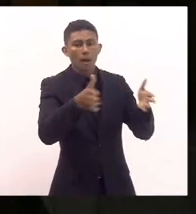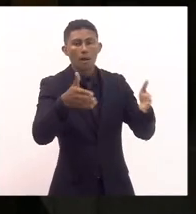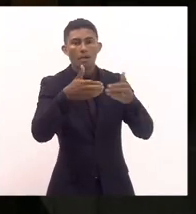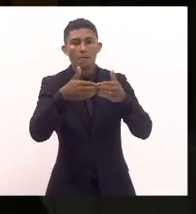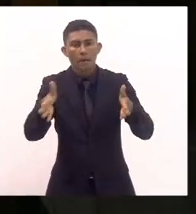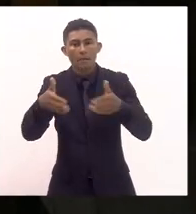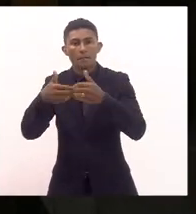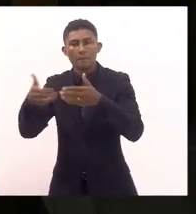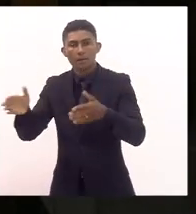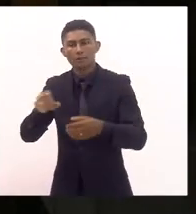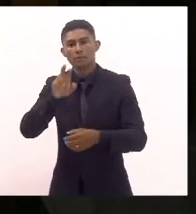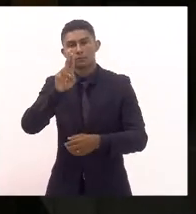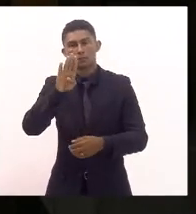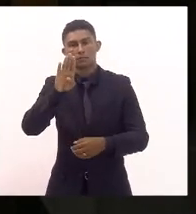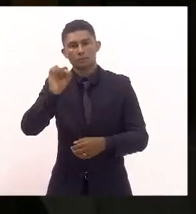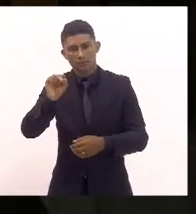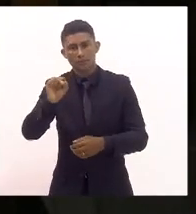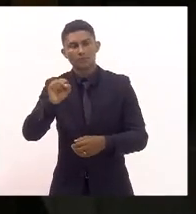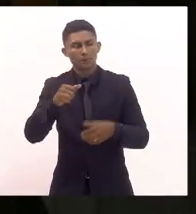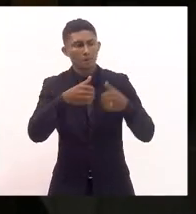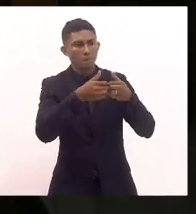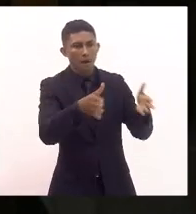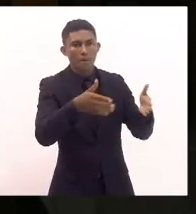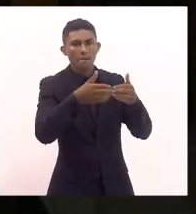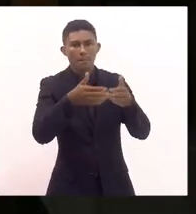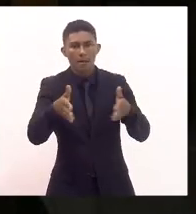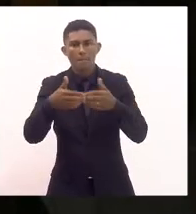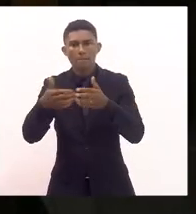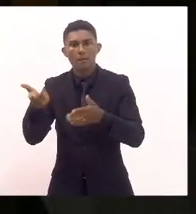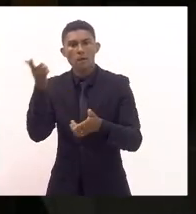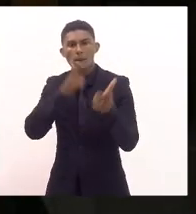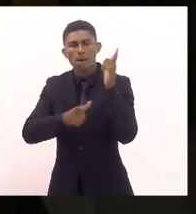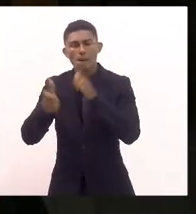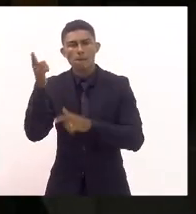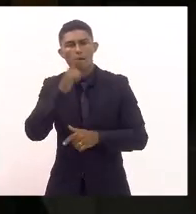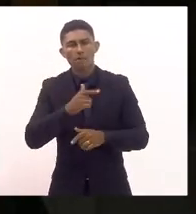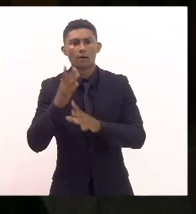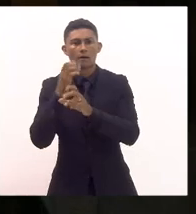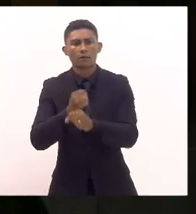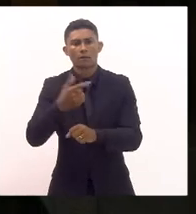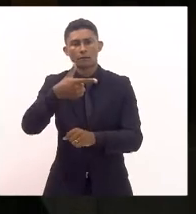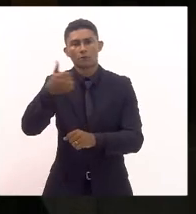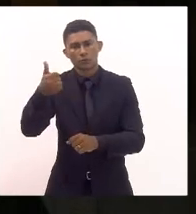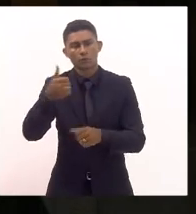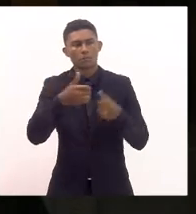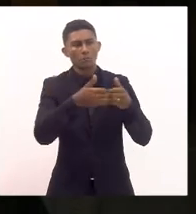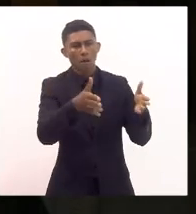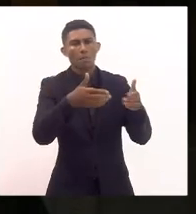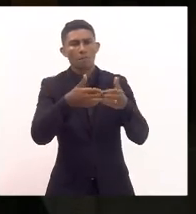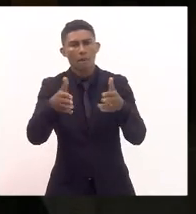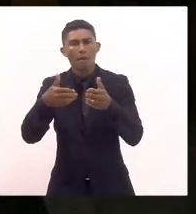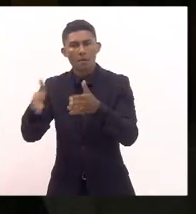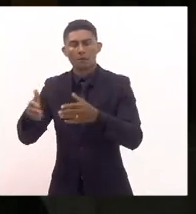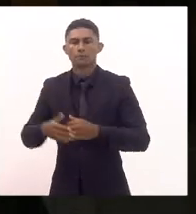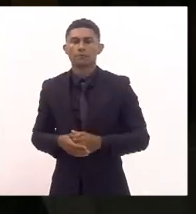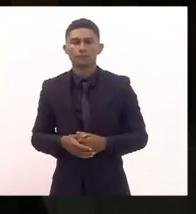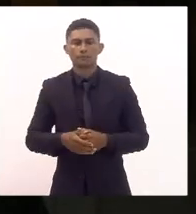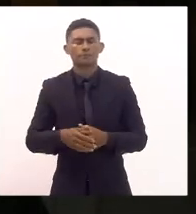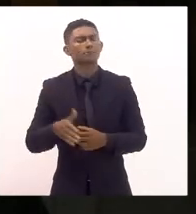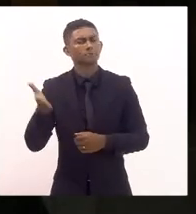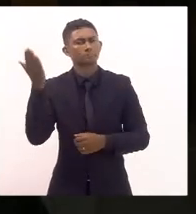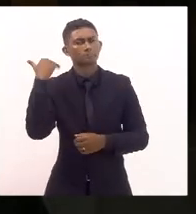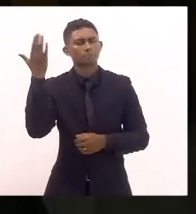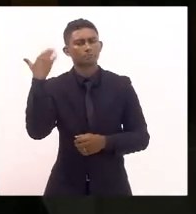UBS unidade básica de saúde só para se ter uma ideia nos